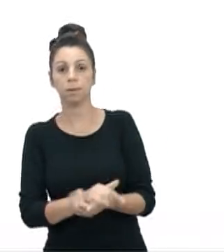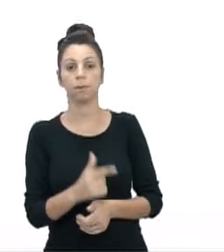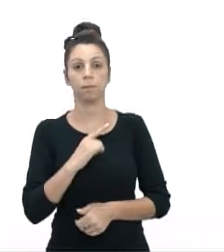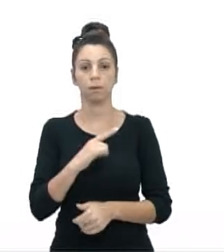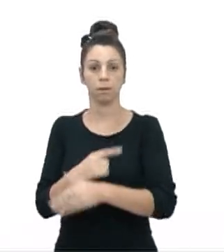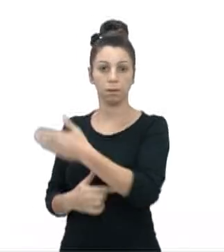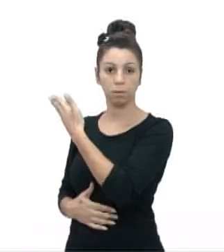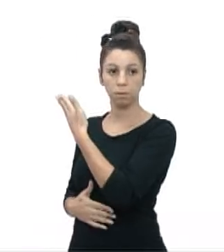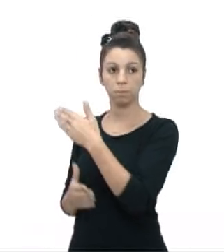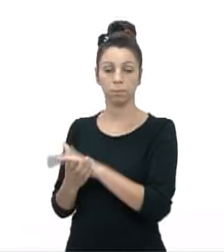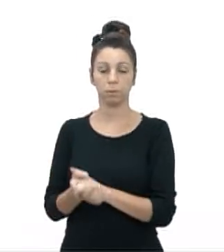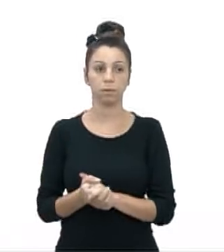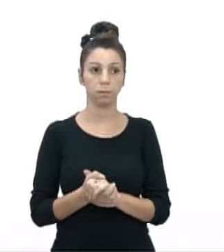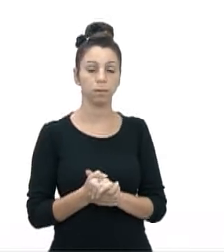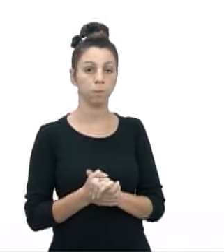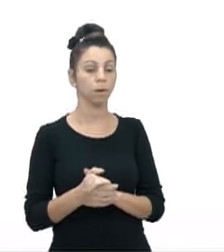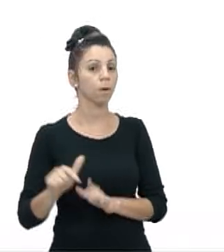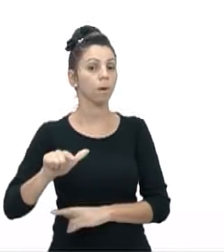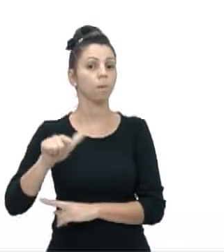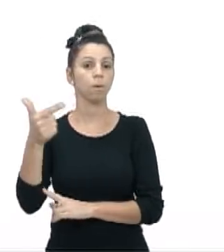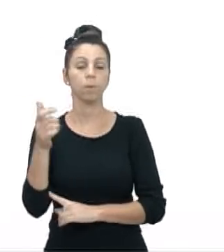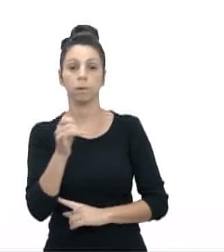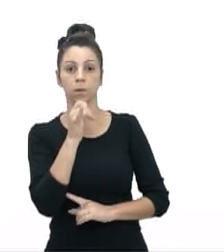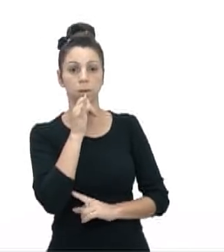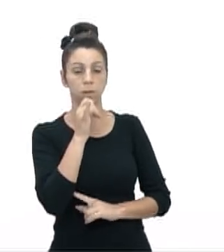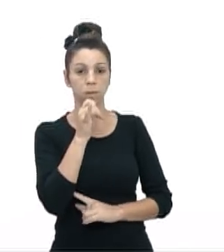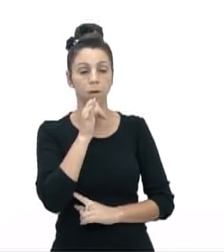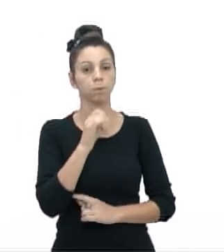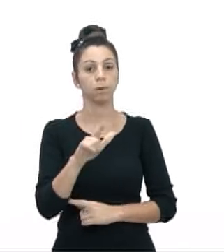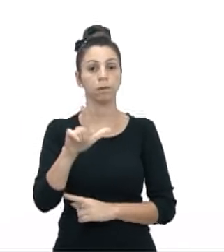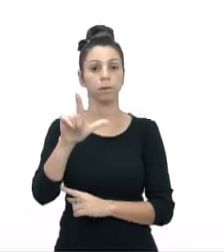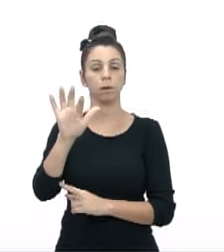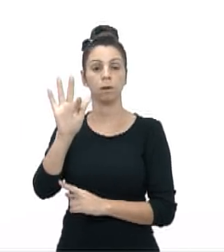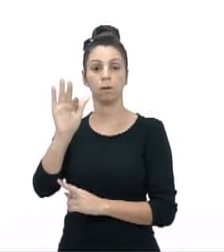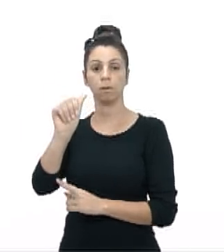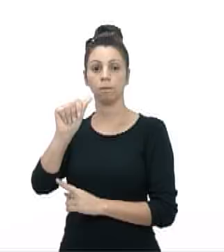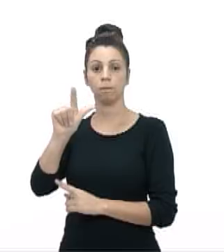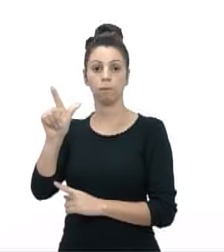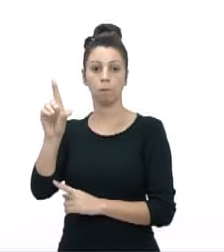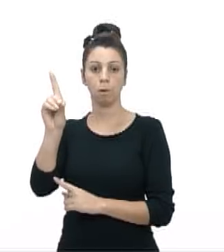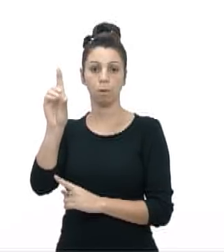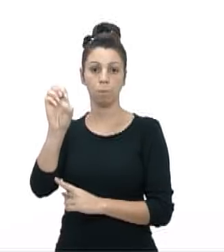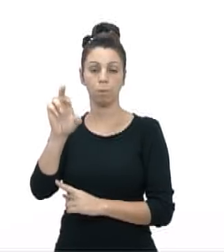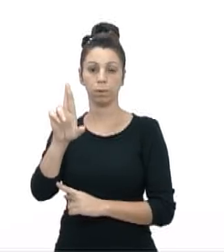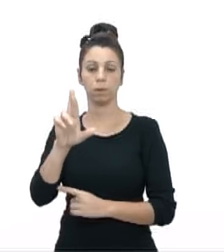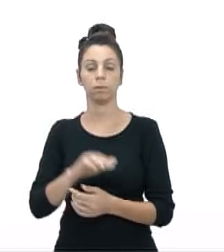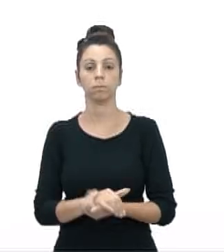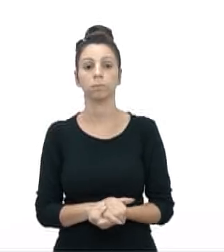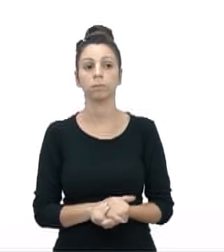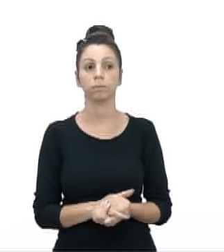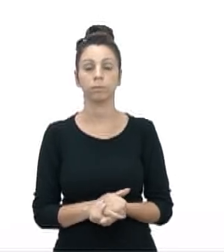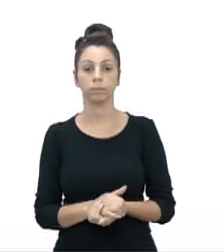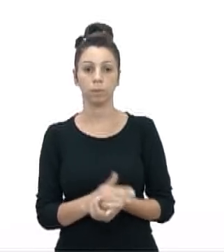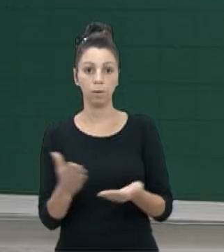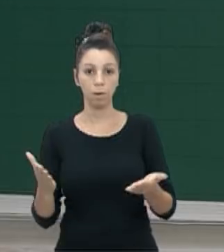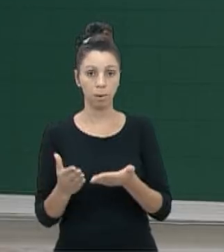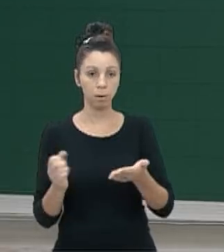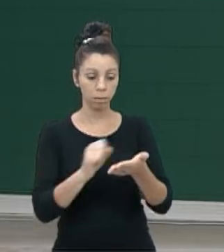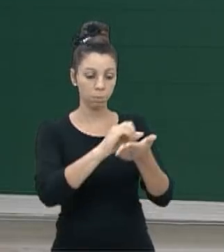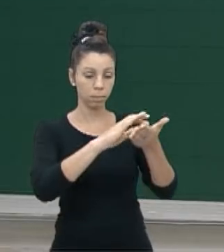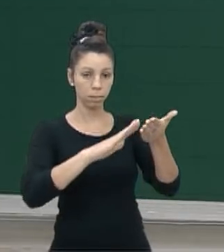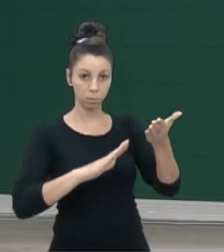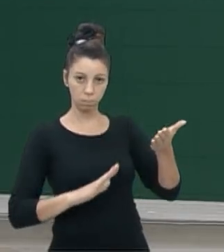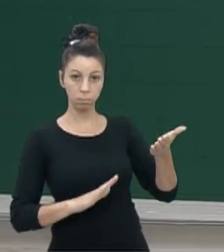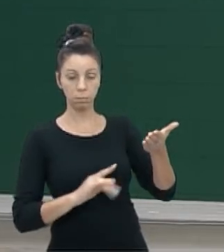aqui mais um exemplo de folder. Uma questãozinha aqui agora para a gente, né, intercalar a